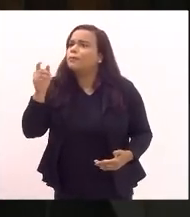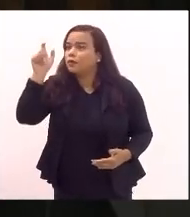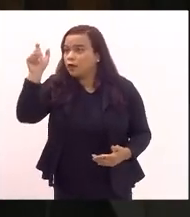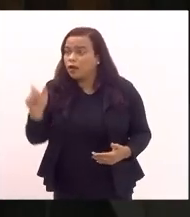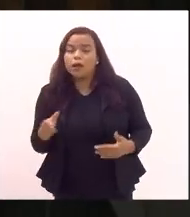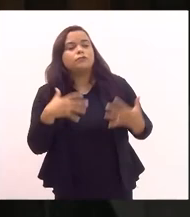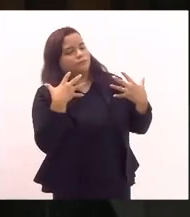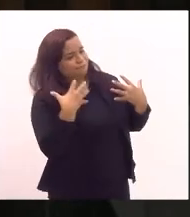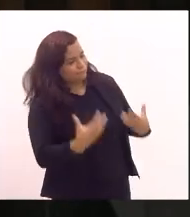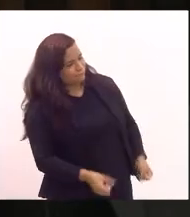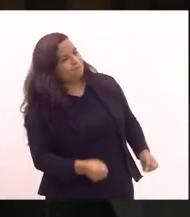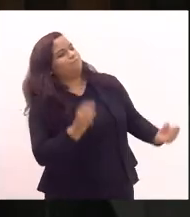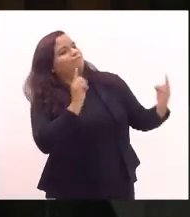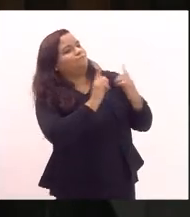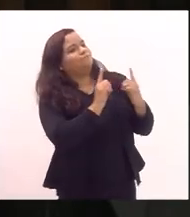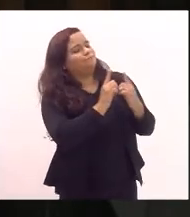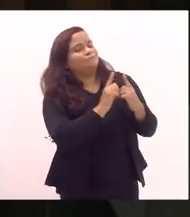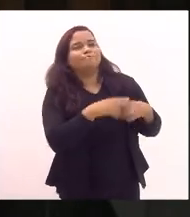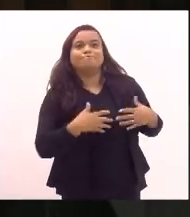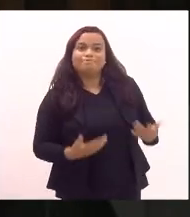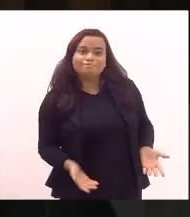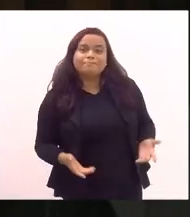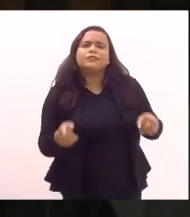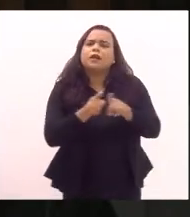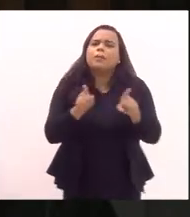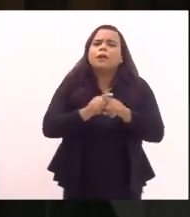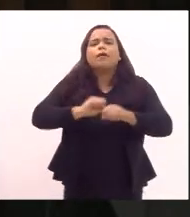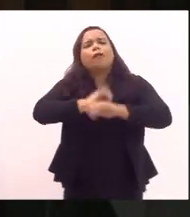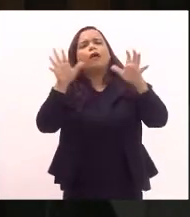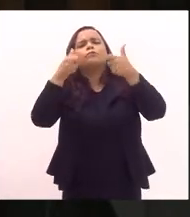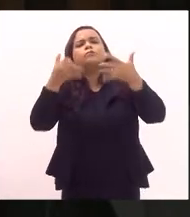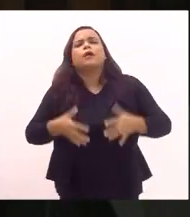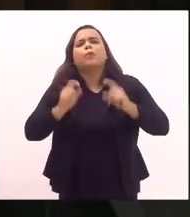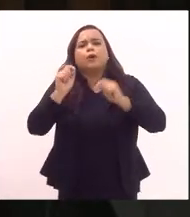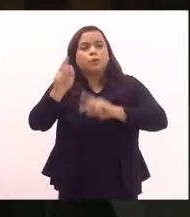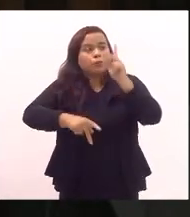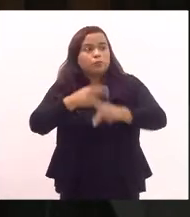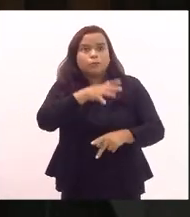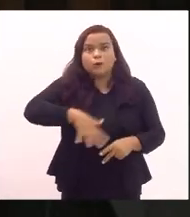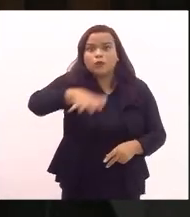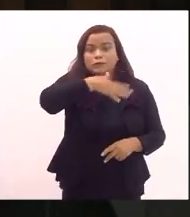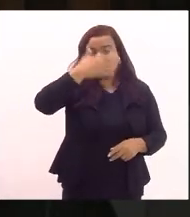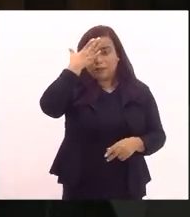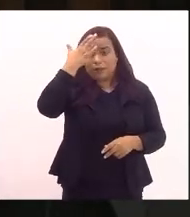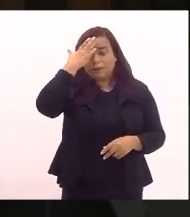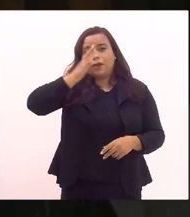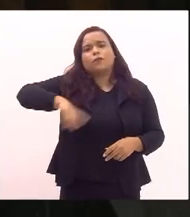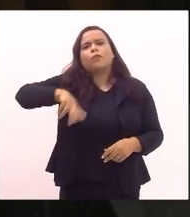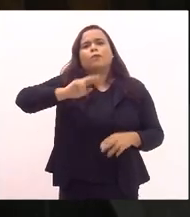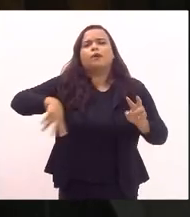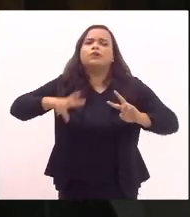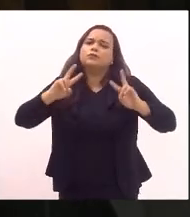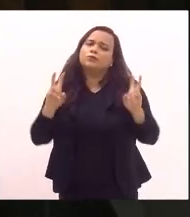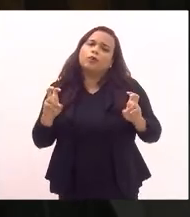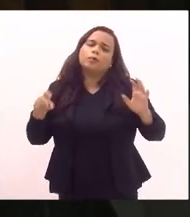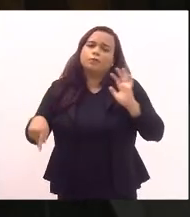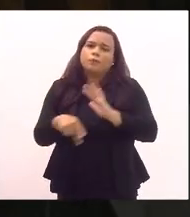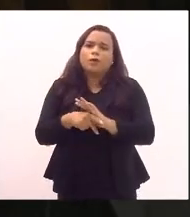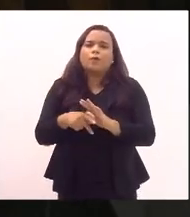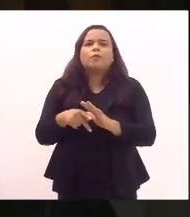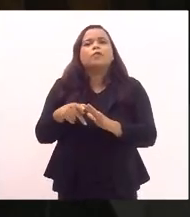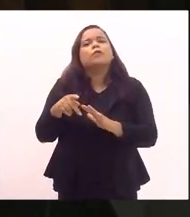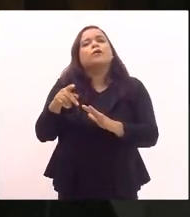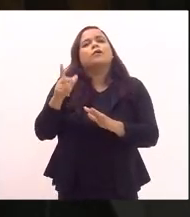denúncias e lógico deixo claro aqui para no coração que leva conta nessa conquista da